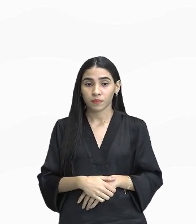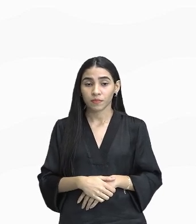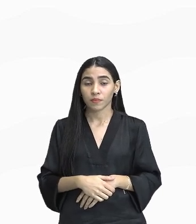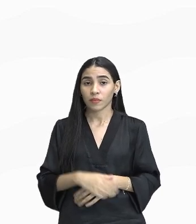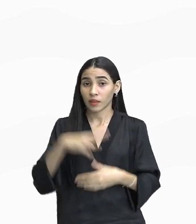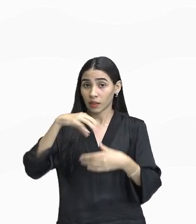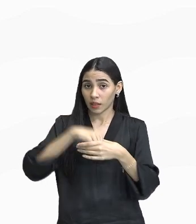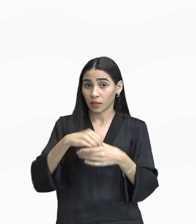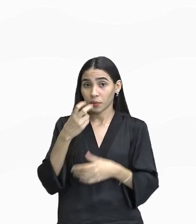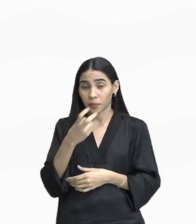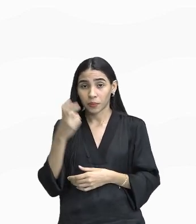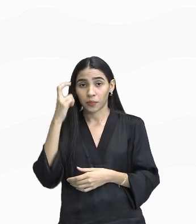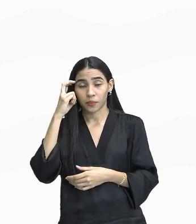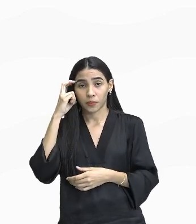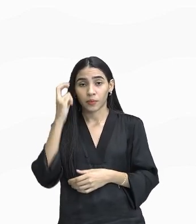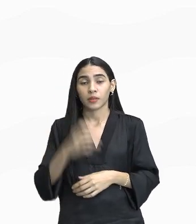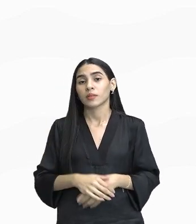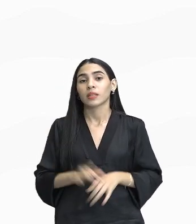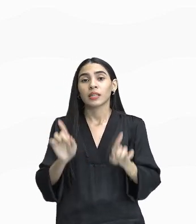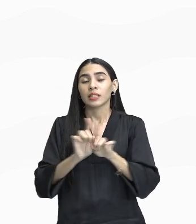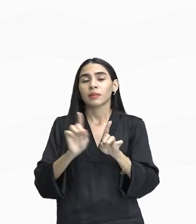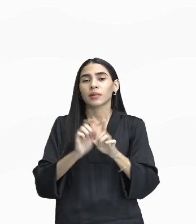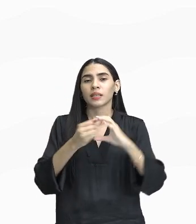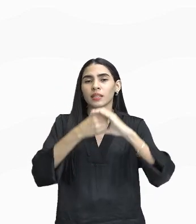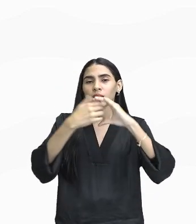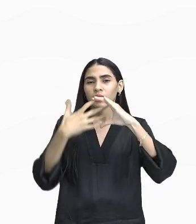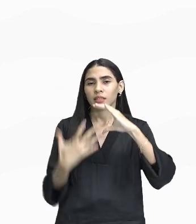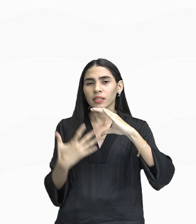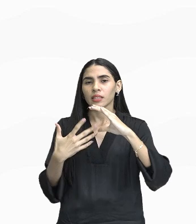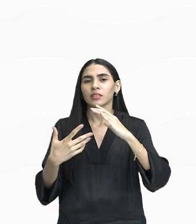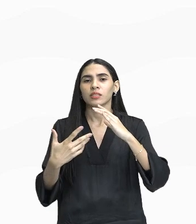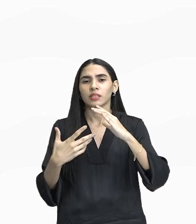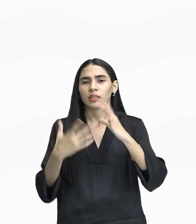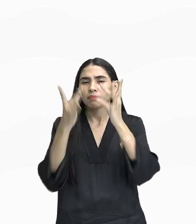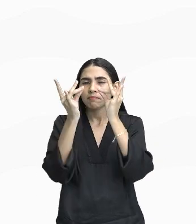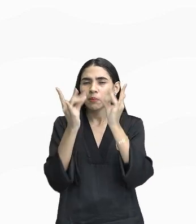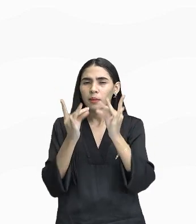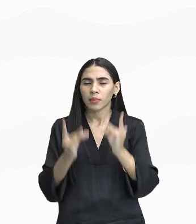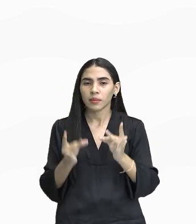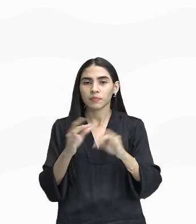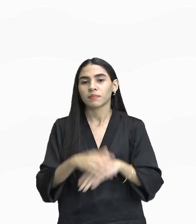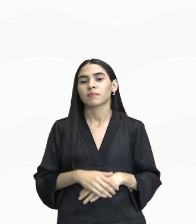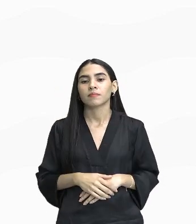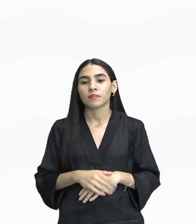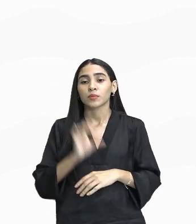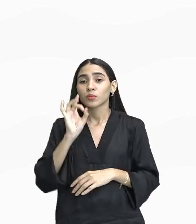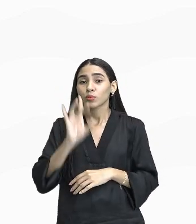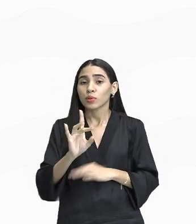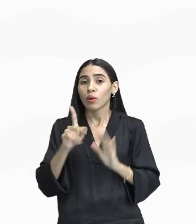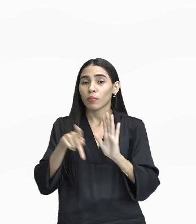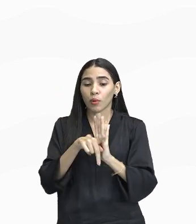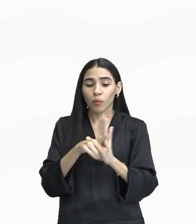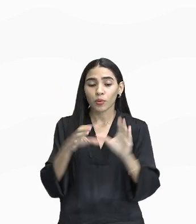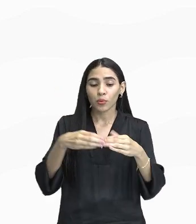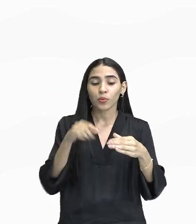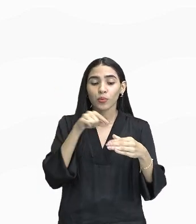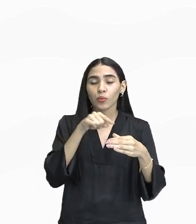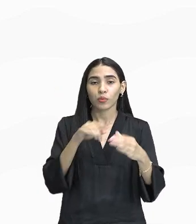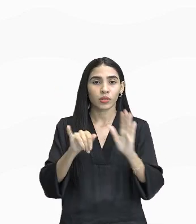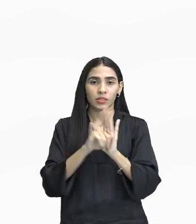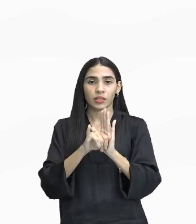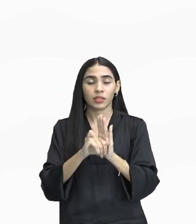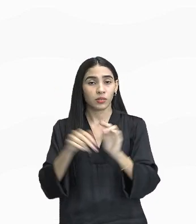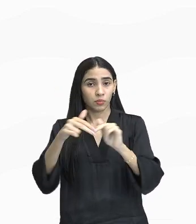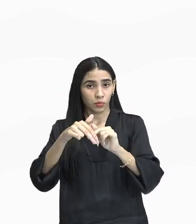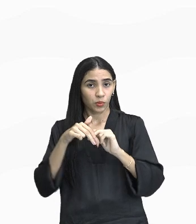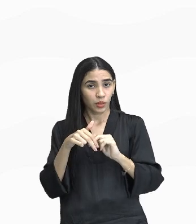dentro daquela cultura e de suas características bem específicas, que só pertencem àquele grupo, professor. Perfeito. É por